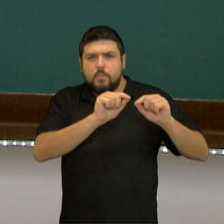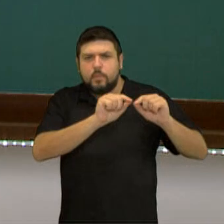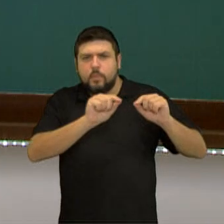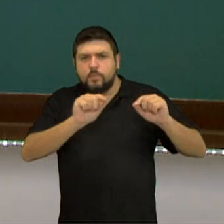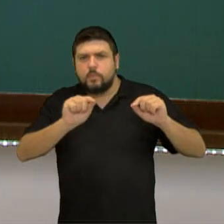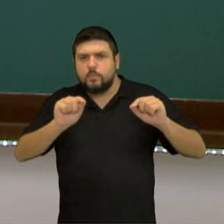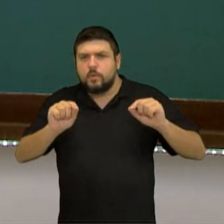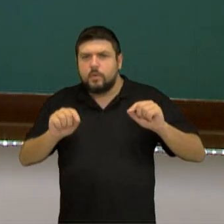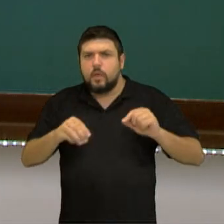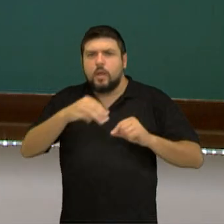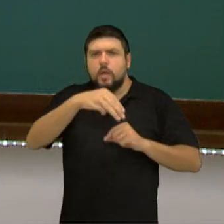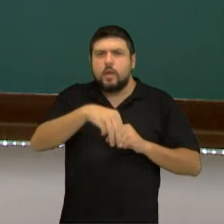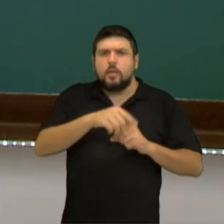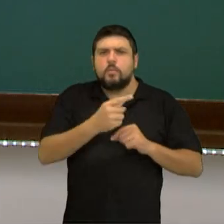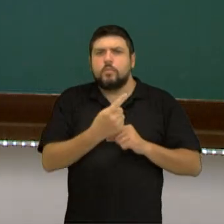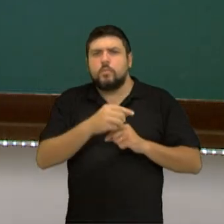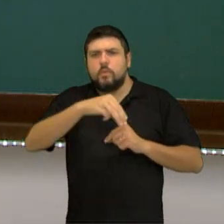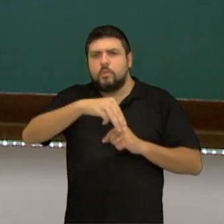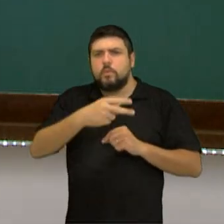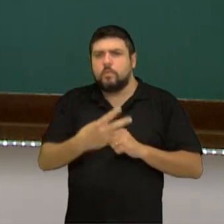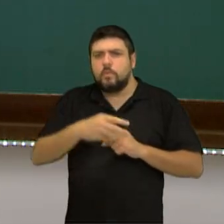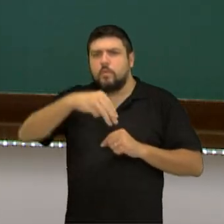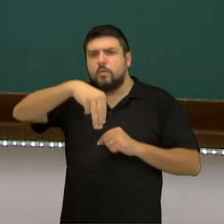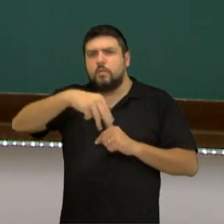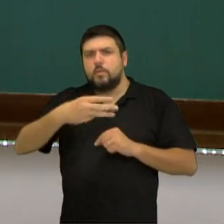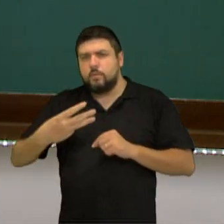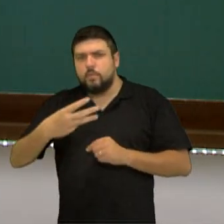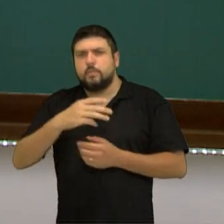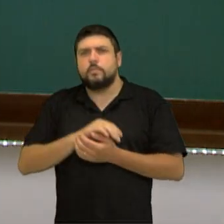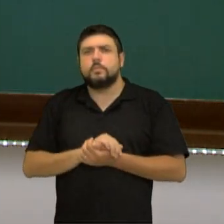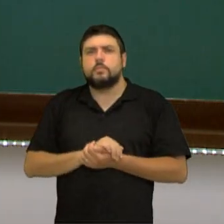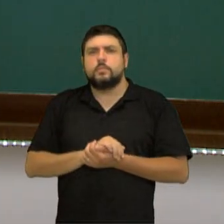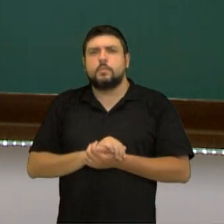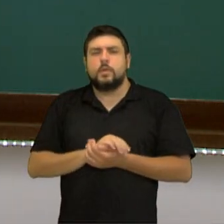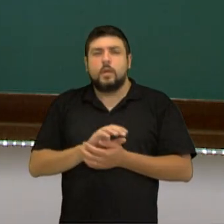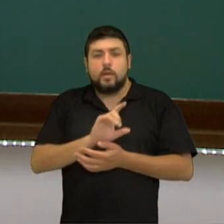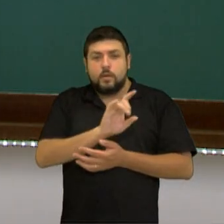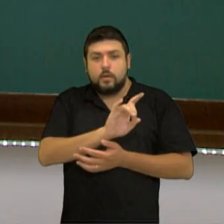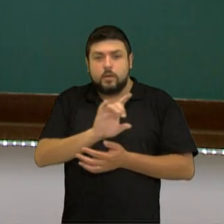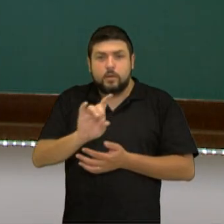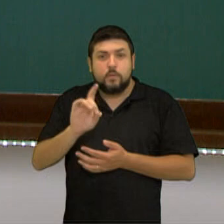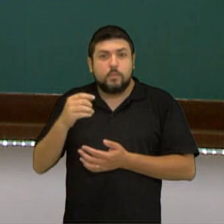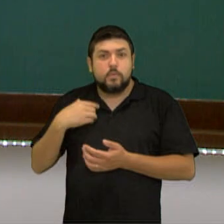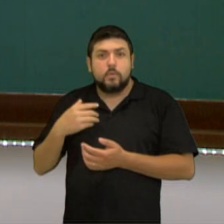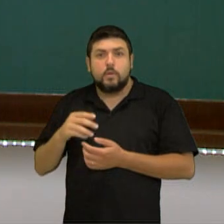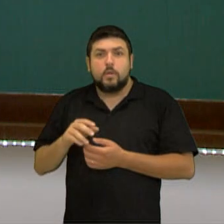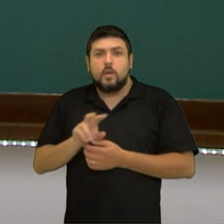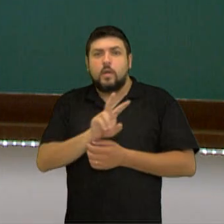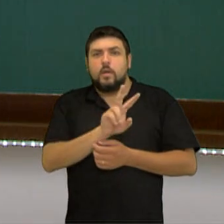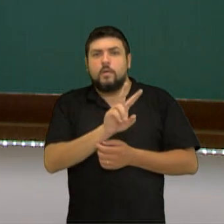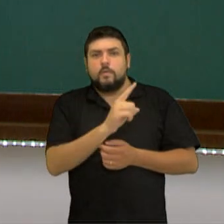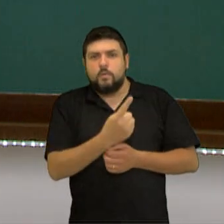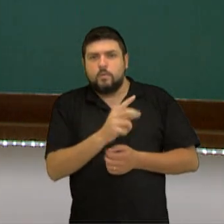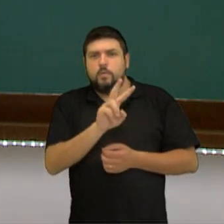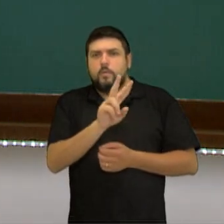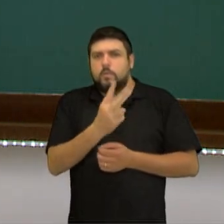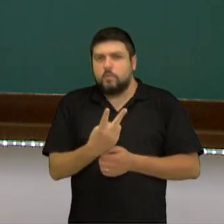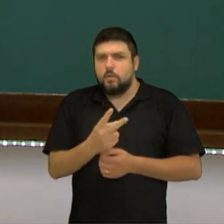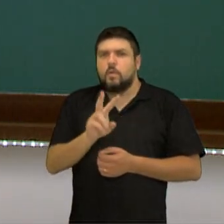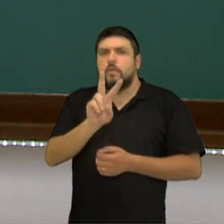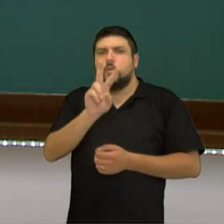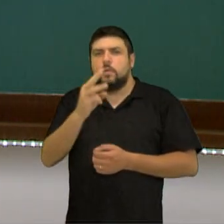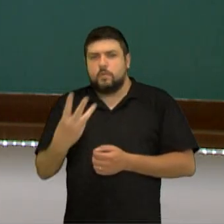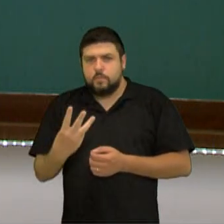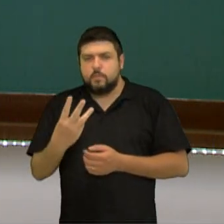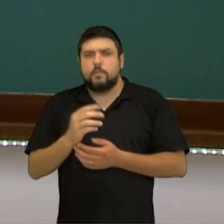massas, M1, M2, M3, aquela coisa toda, com suas respectivas velocidades, V1, V2 e V3, podemos representar